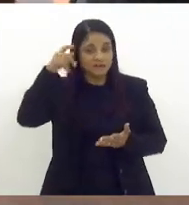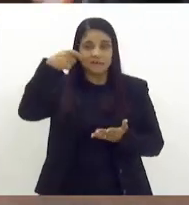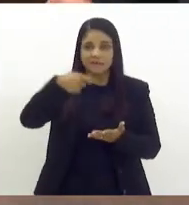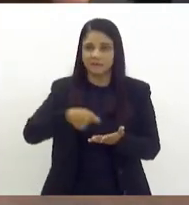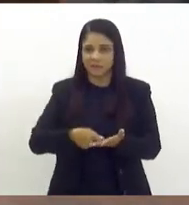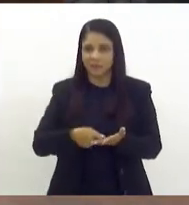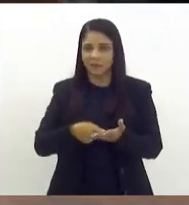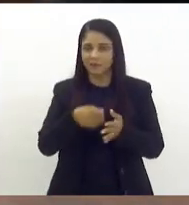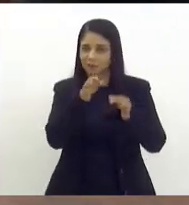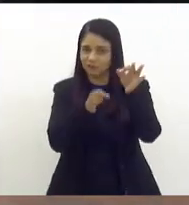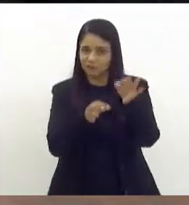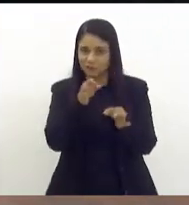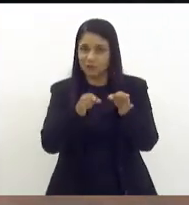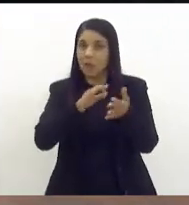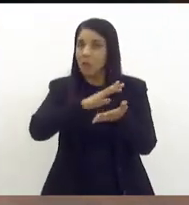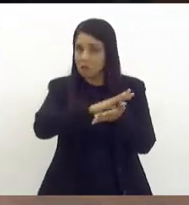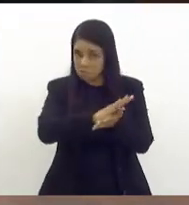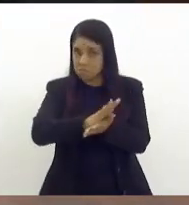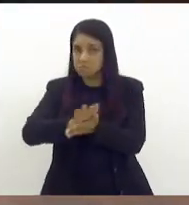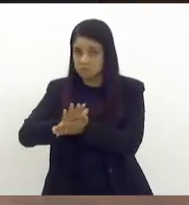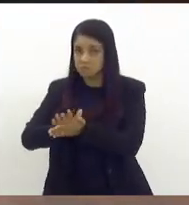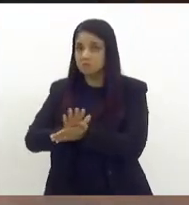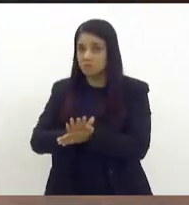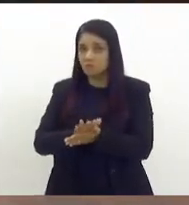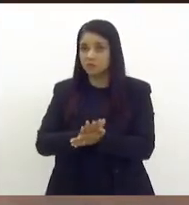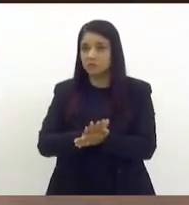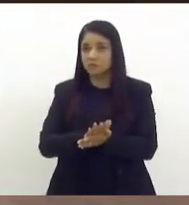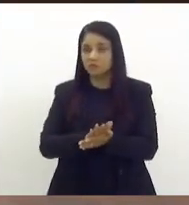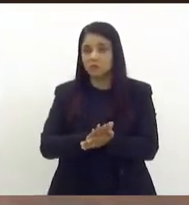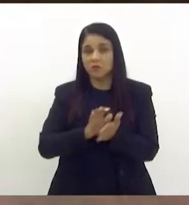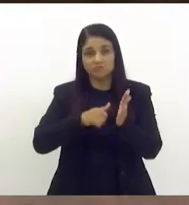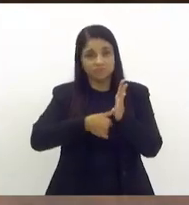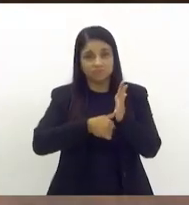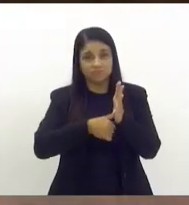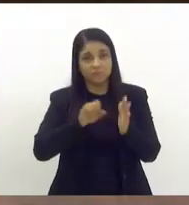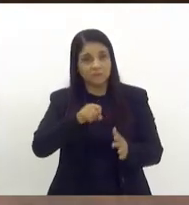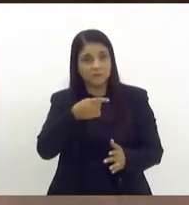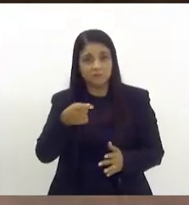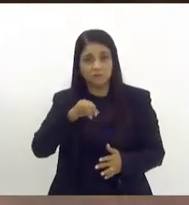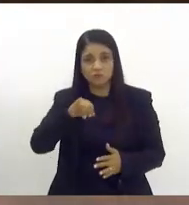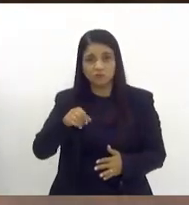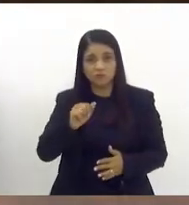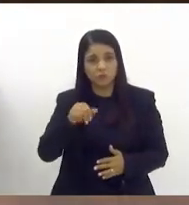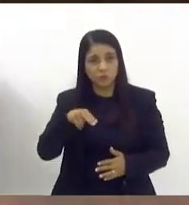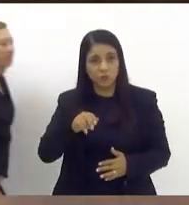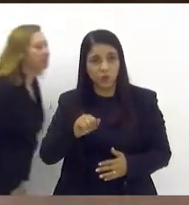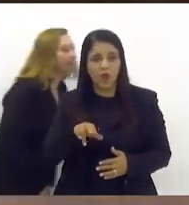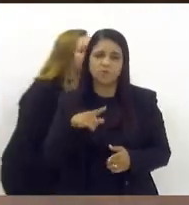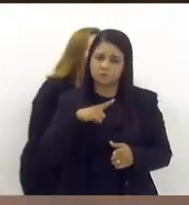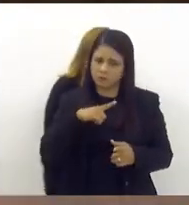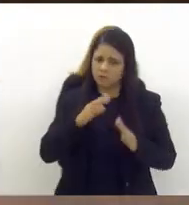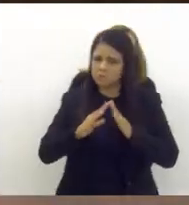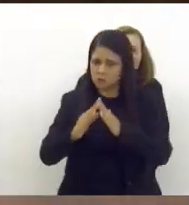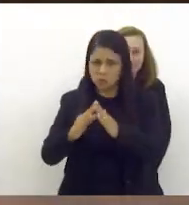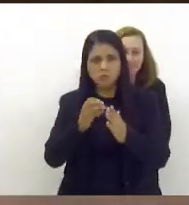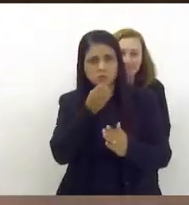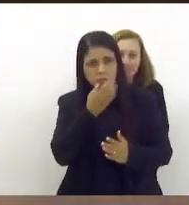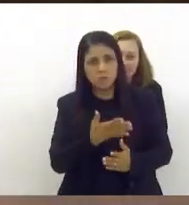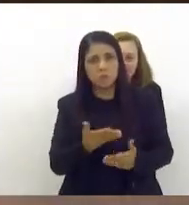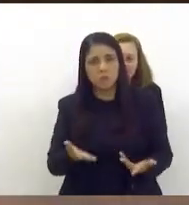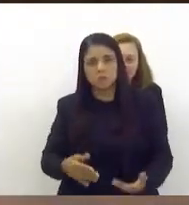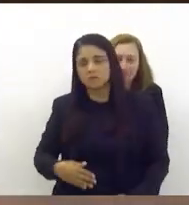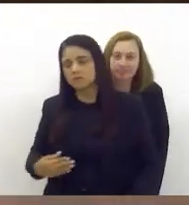que é preconceituosa a partir do momento São Januário está em área de risco em favela Ali mora pessoas de venda deputada Veronica embora pessoas que